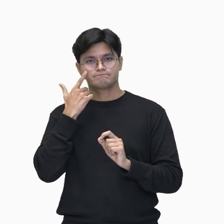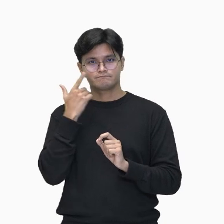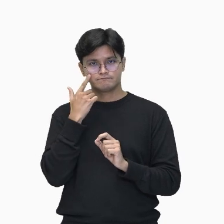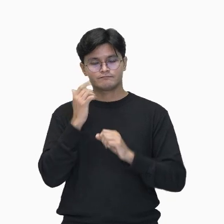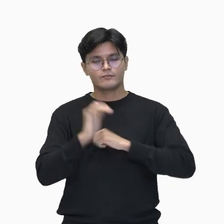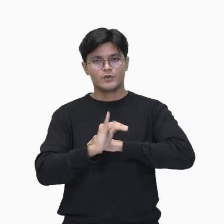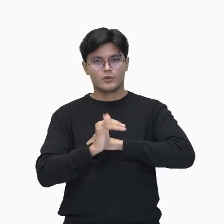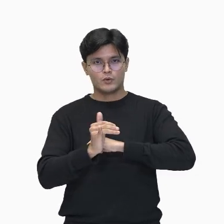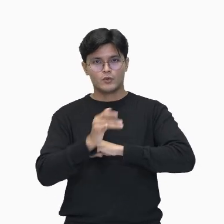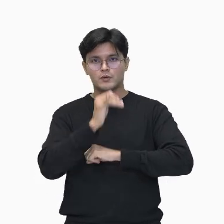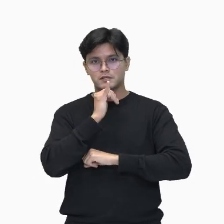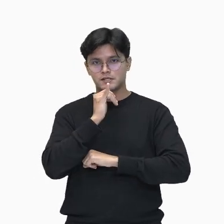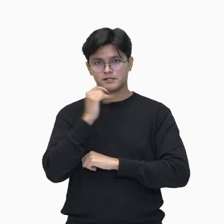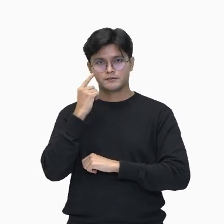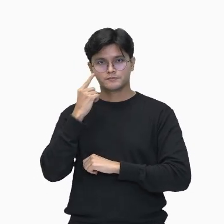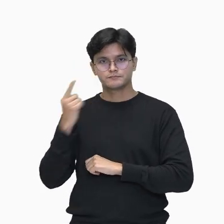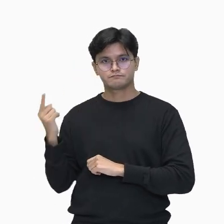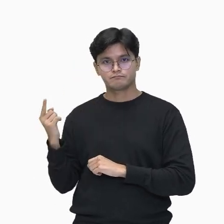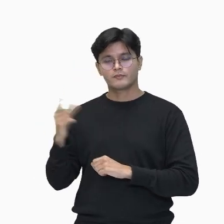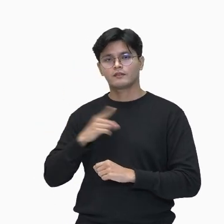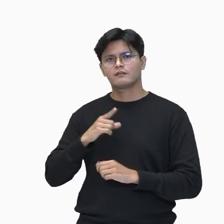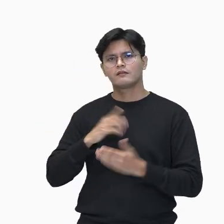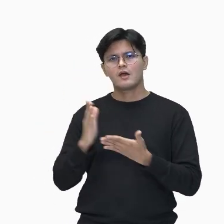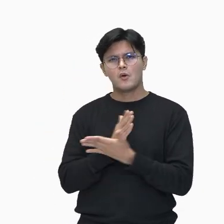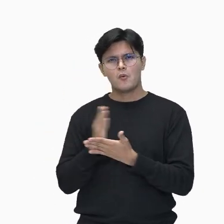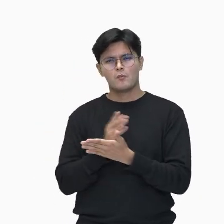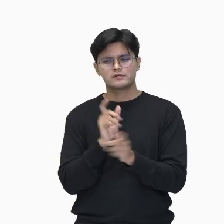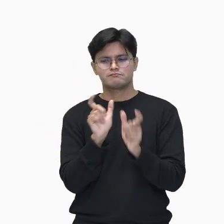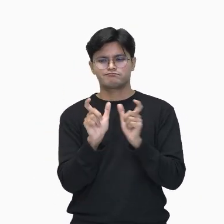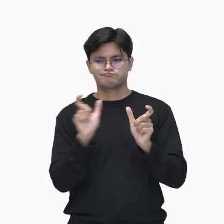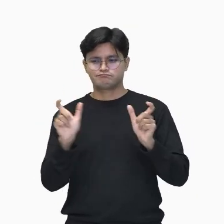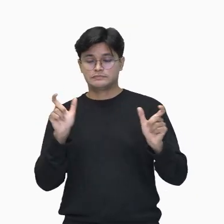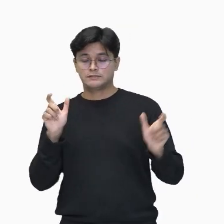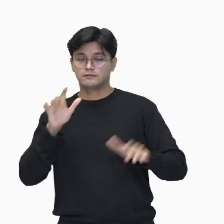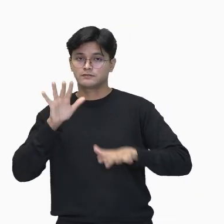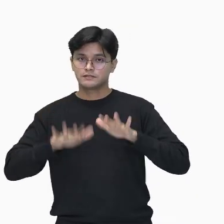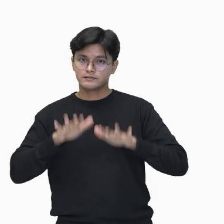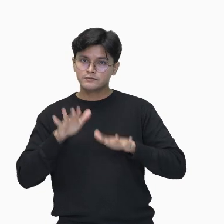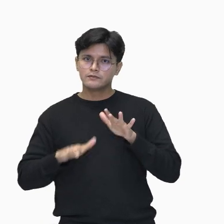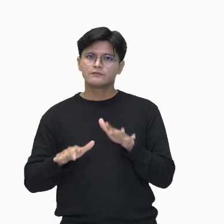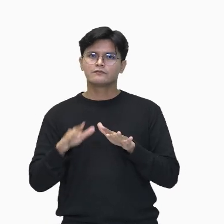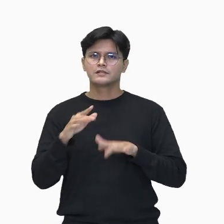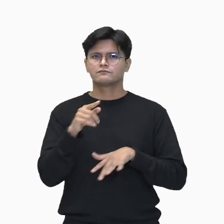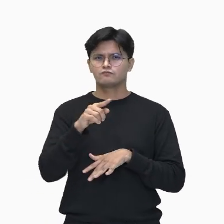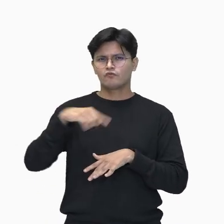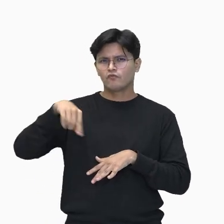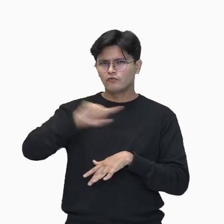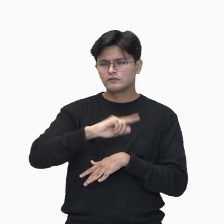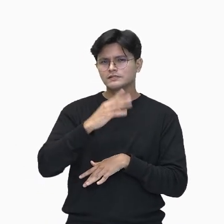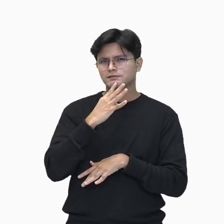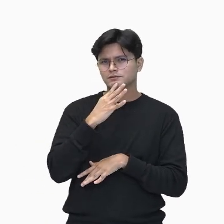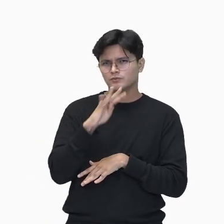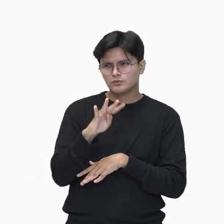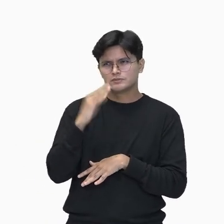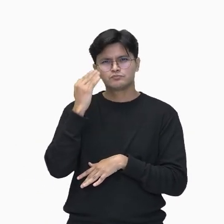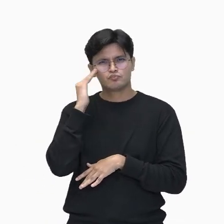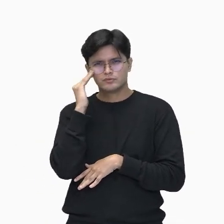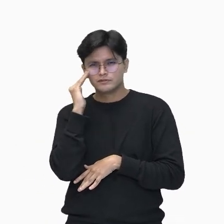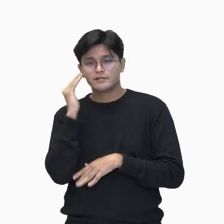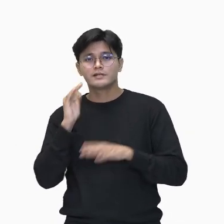crônica algumas palavras assim talvez não dê para entender bem